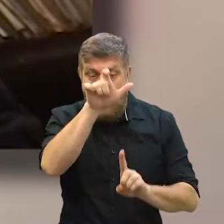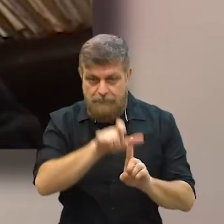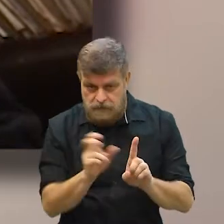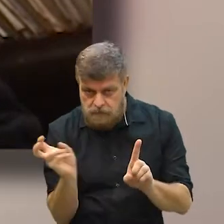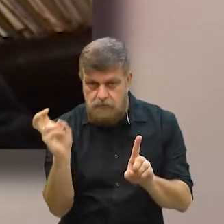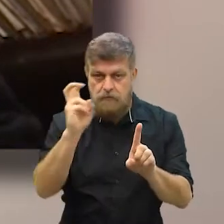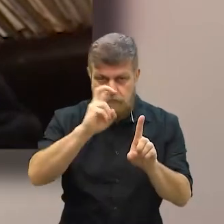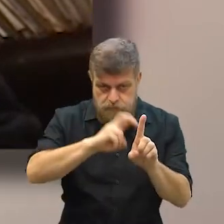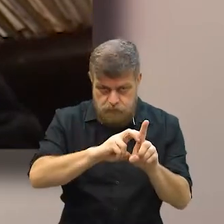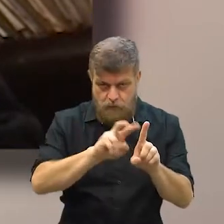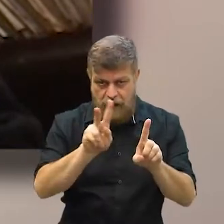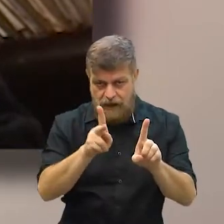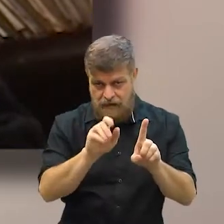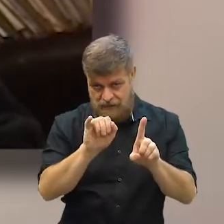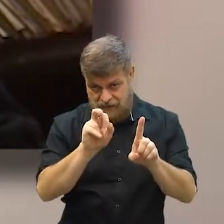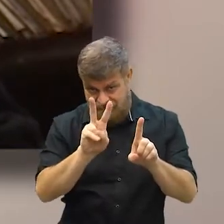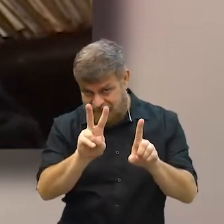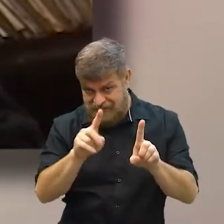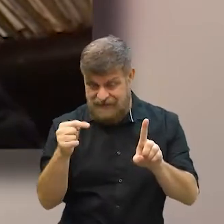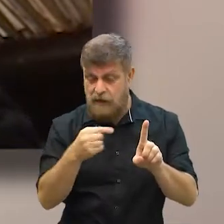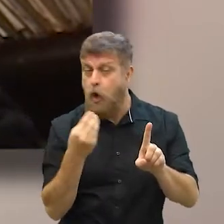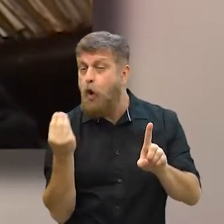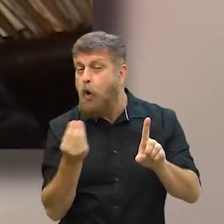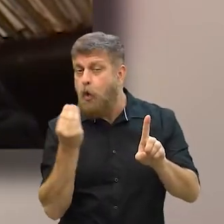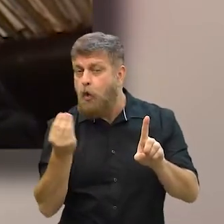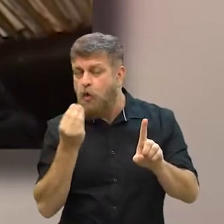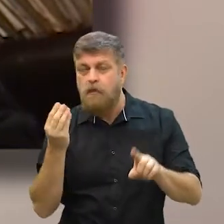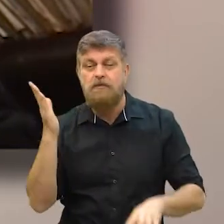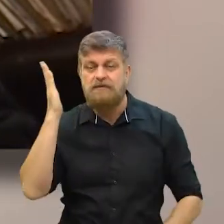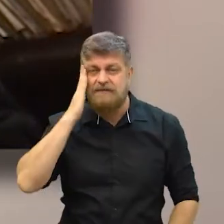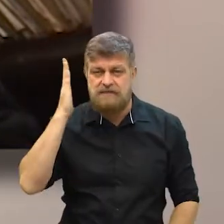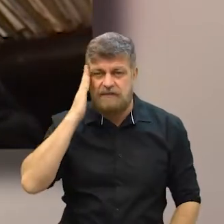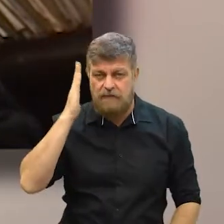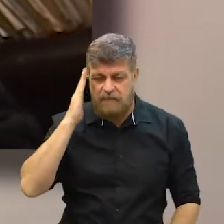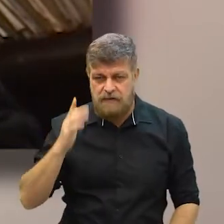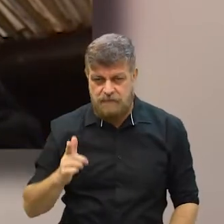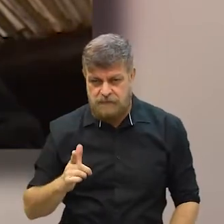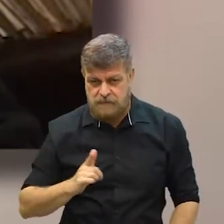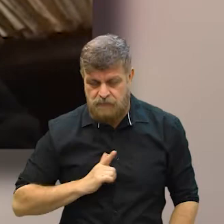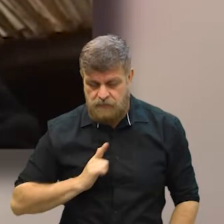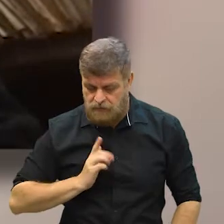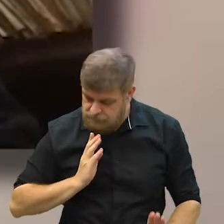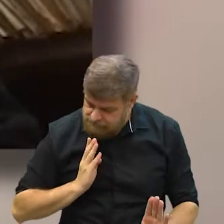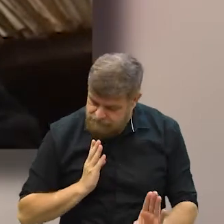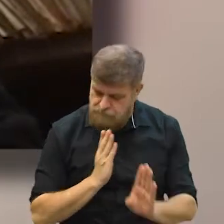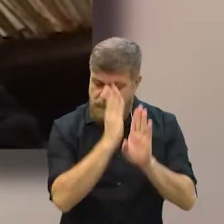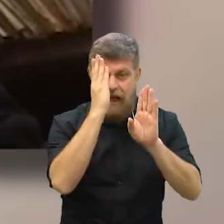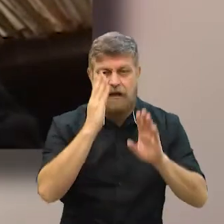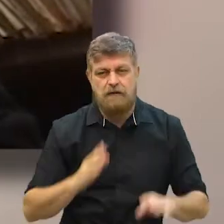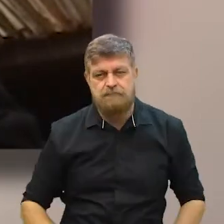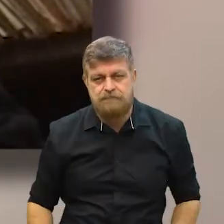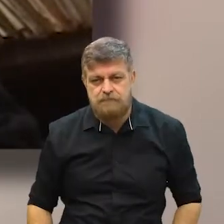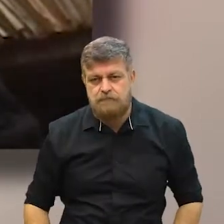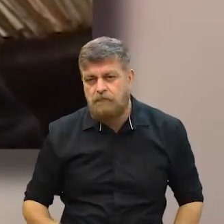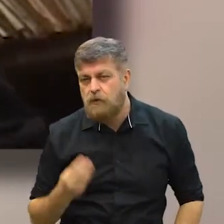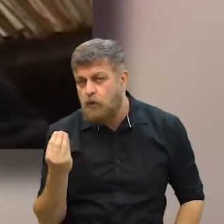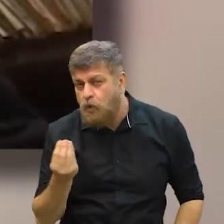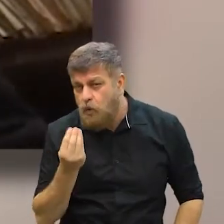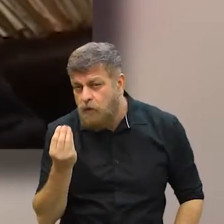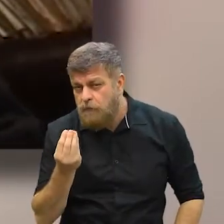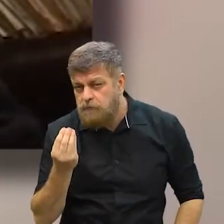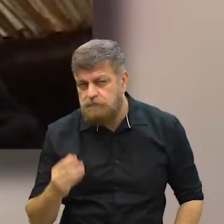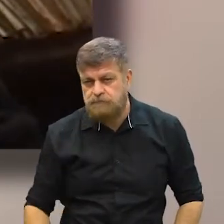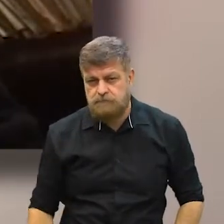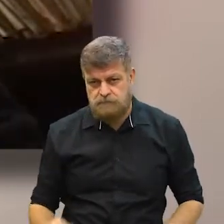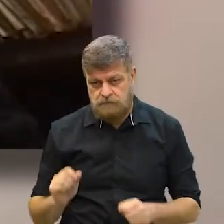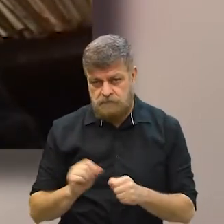portador de HIV só tem uma forma de fazer a detecção do HIV